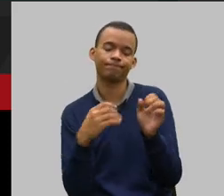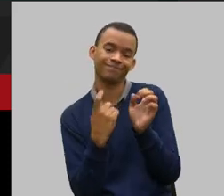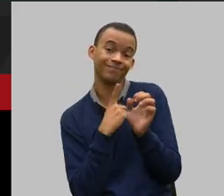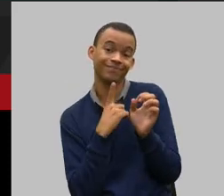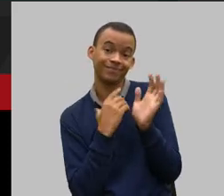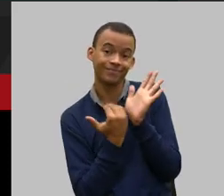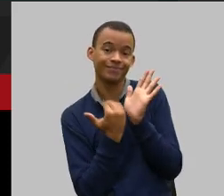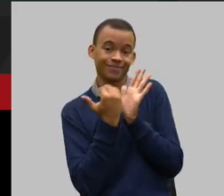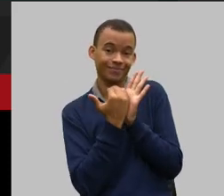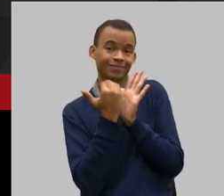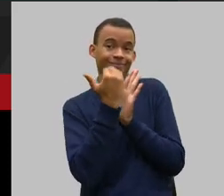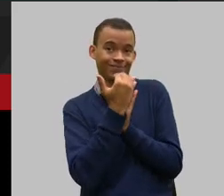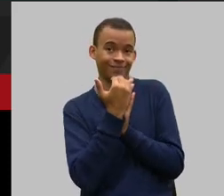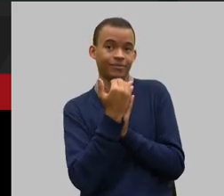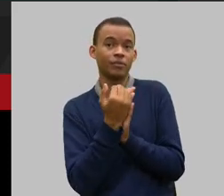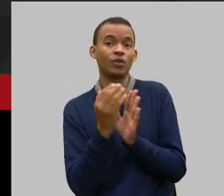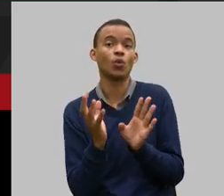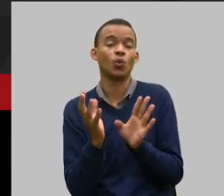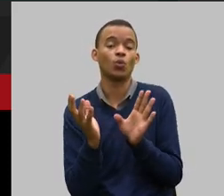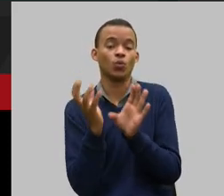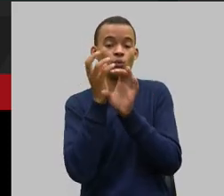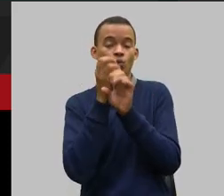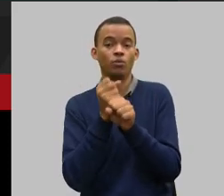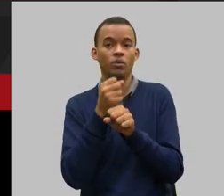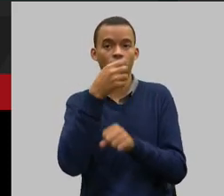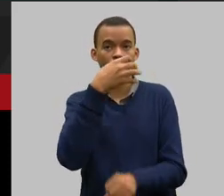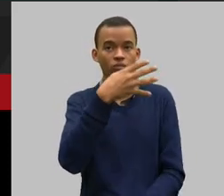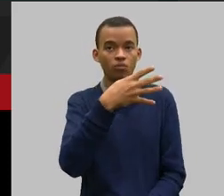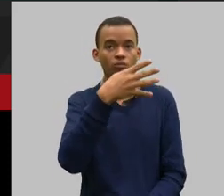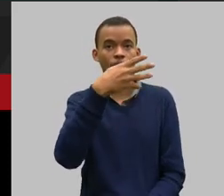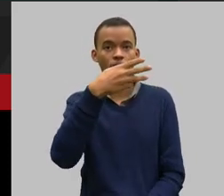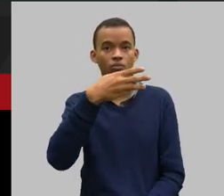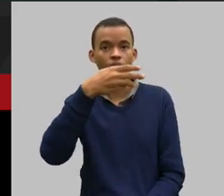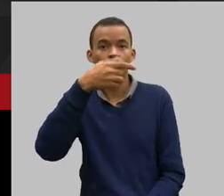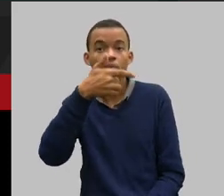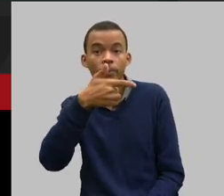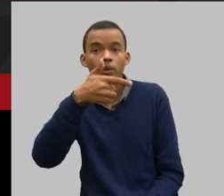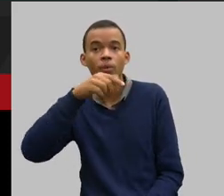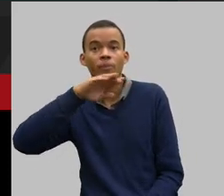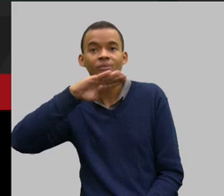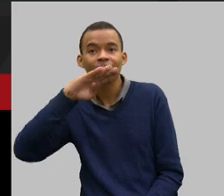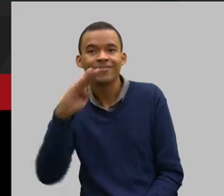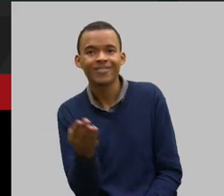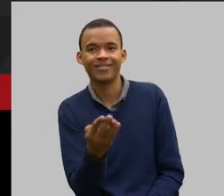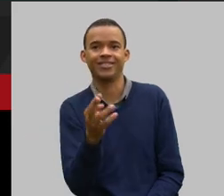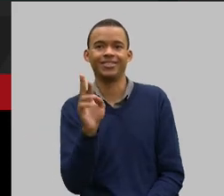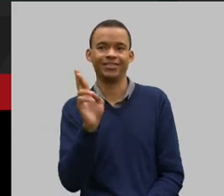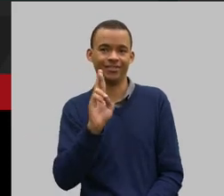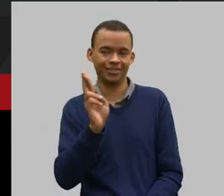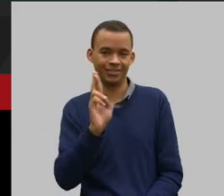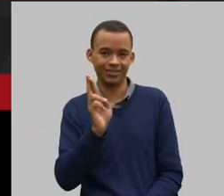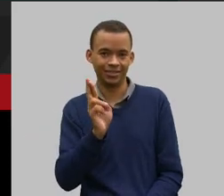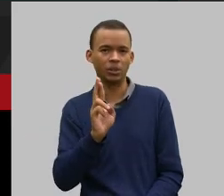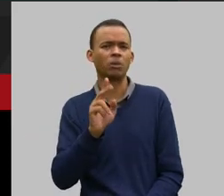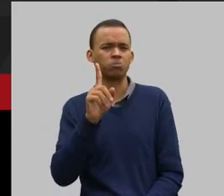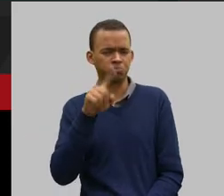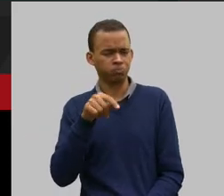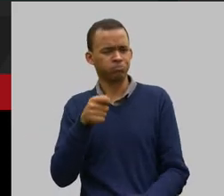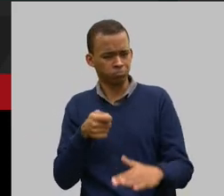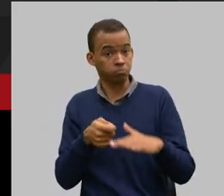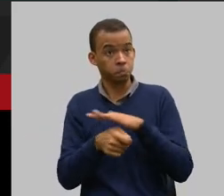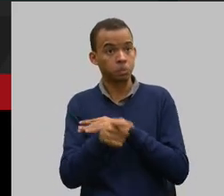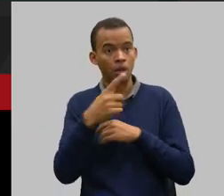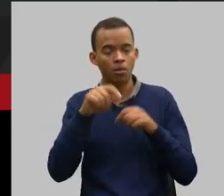a gente tá com 432 bilhões de reais um investimento realmente que solta aos